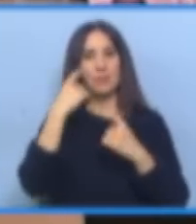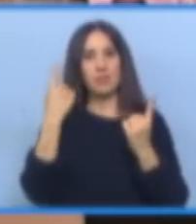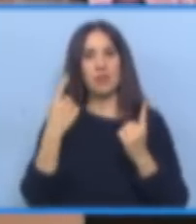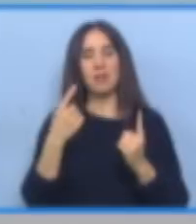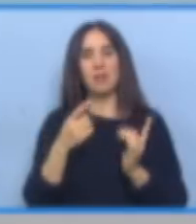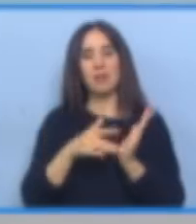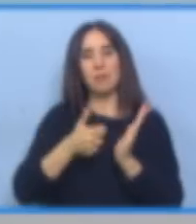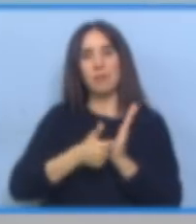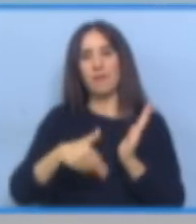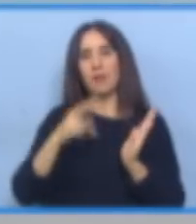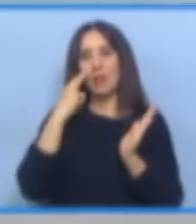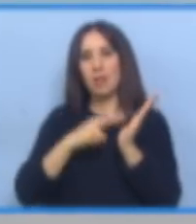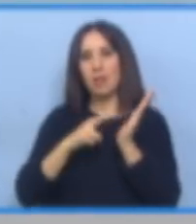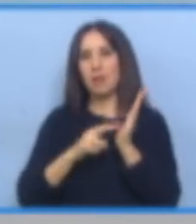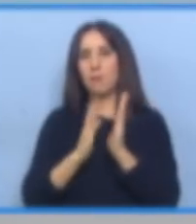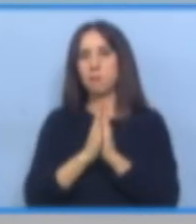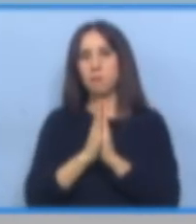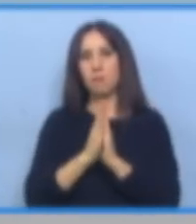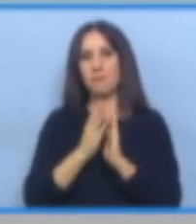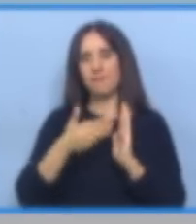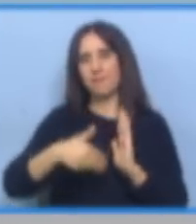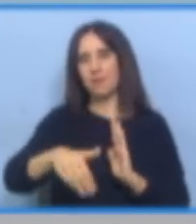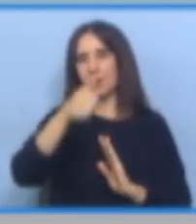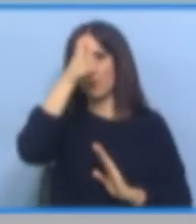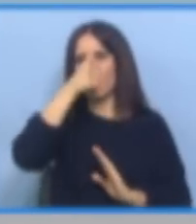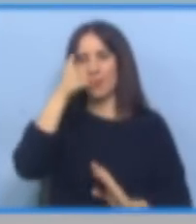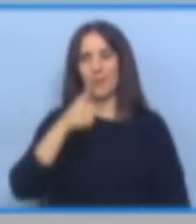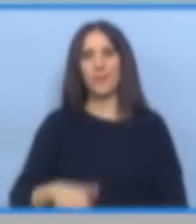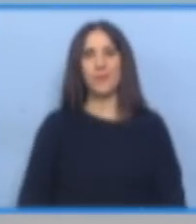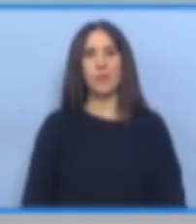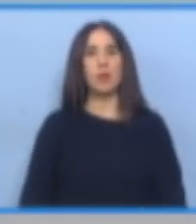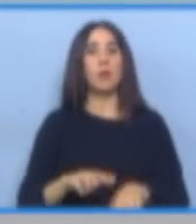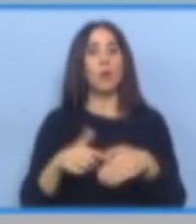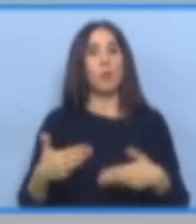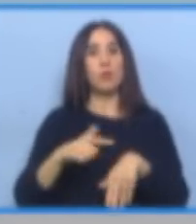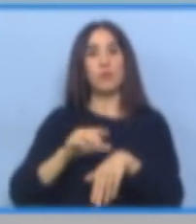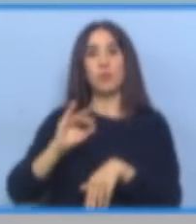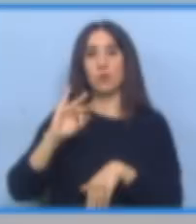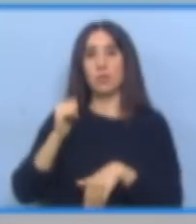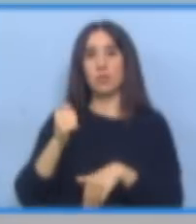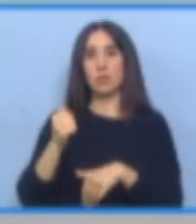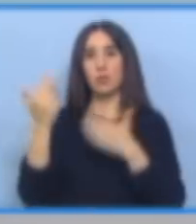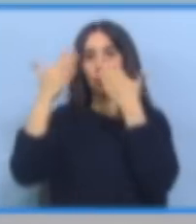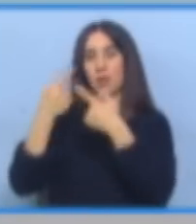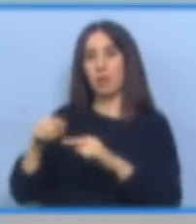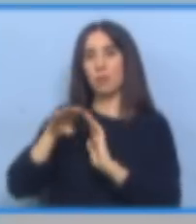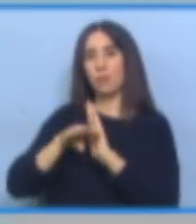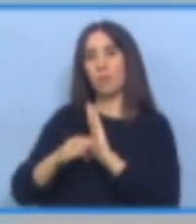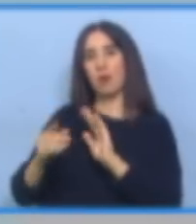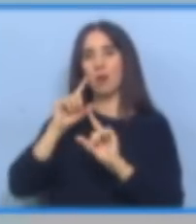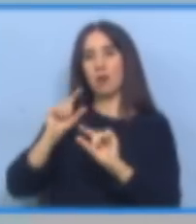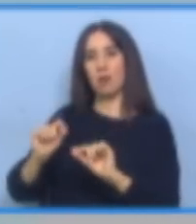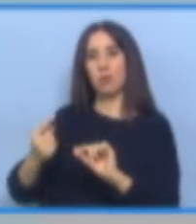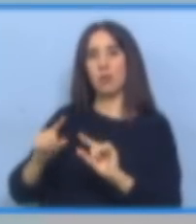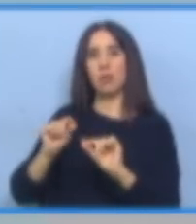da Bíblia que são lidos nas Eucaristias deste domingo. Hoje, pelas 22h45, acompanhem o programa Eclésia também na